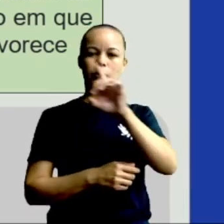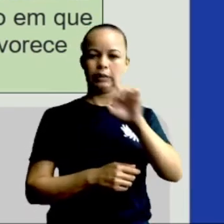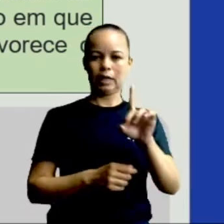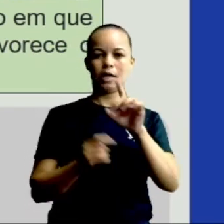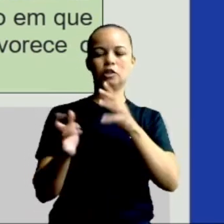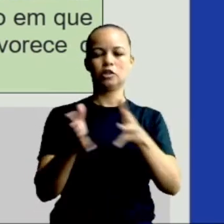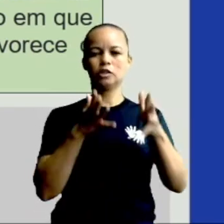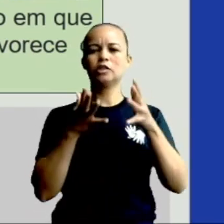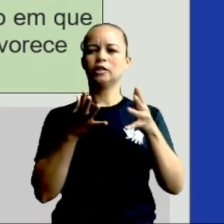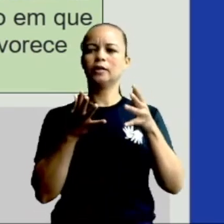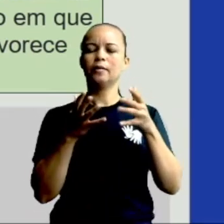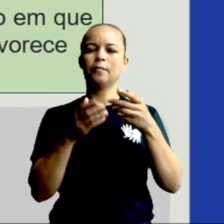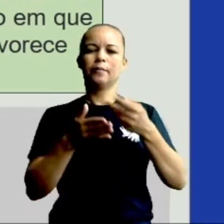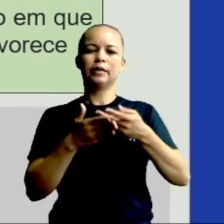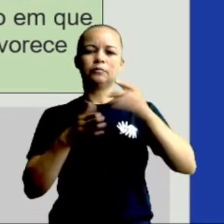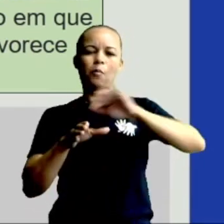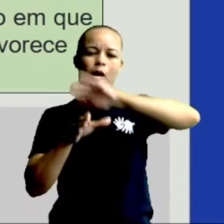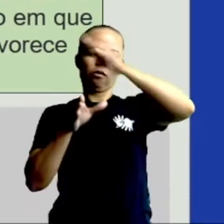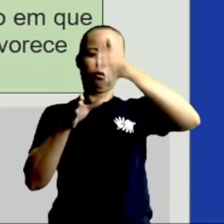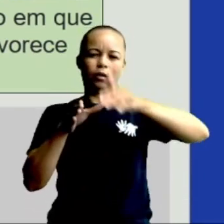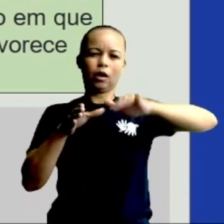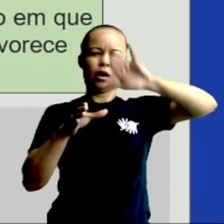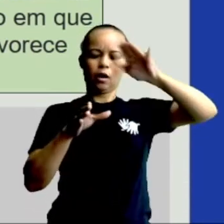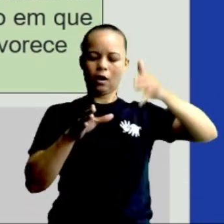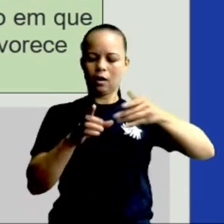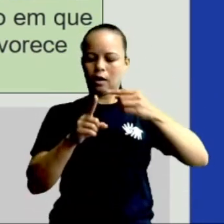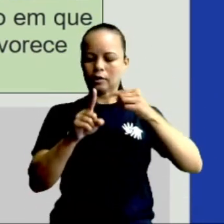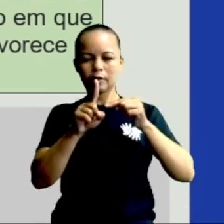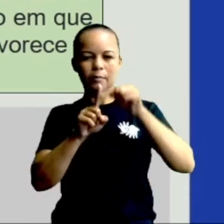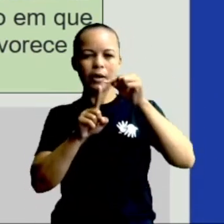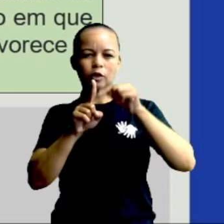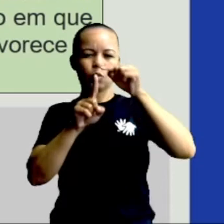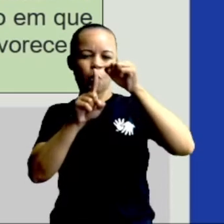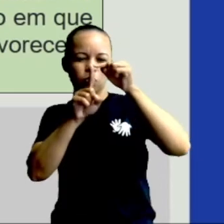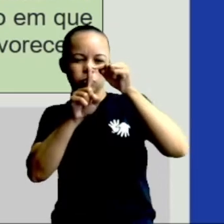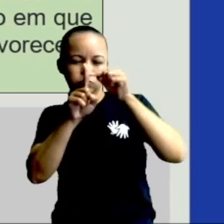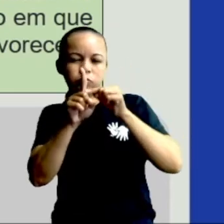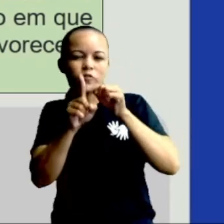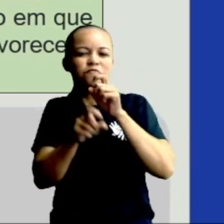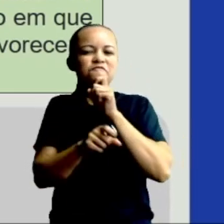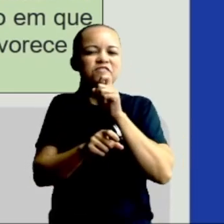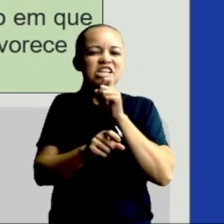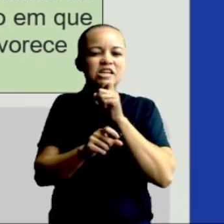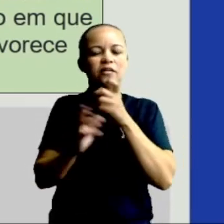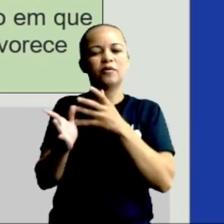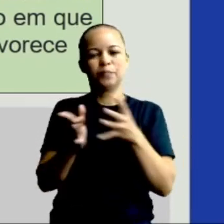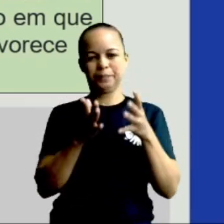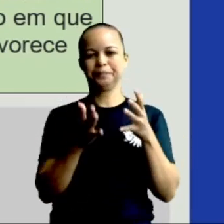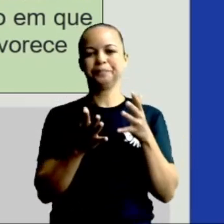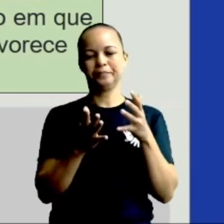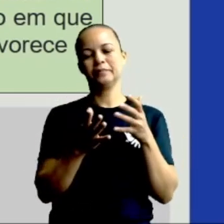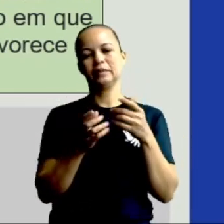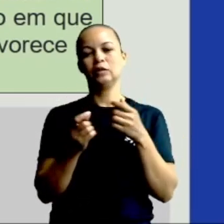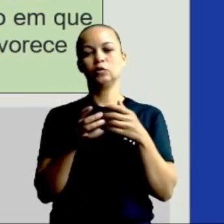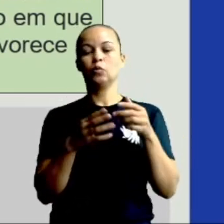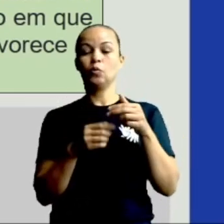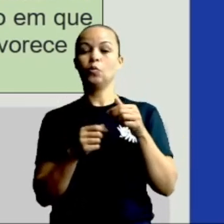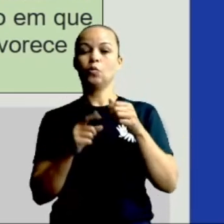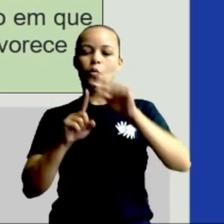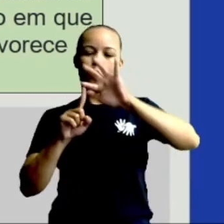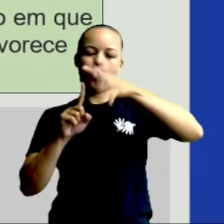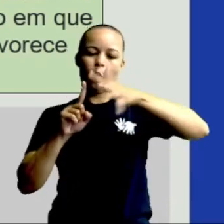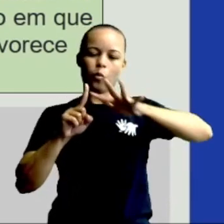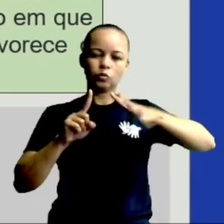de serra, montanhas, as temperaturas caem gradativamente, ou seja, fica mais frio, tá certo? No outono que está chegando